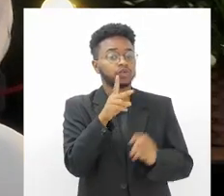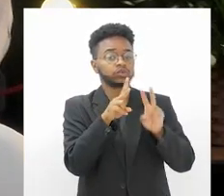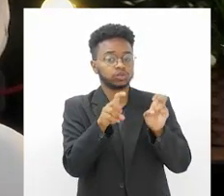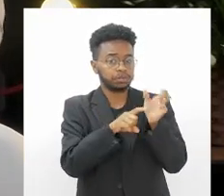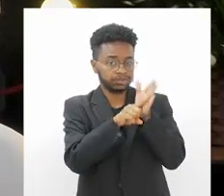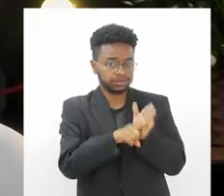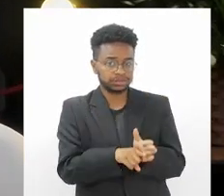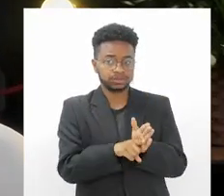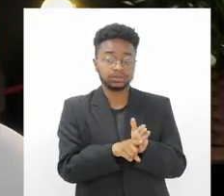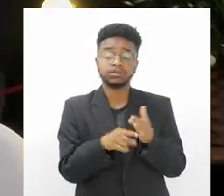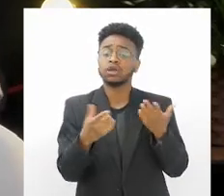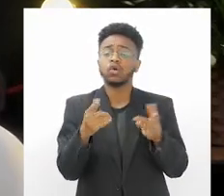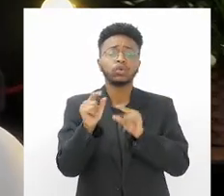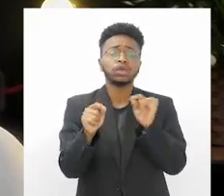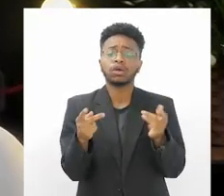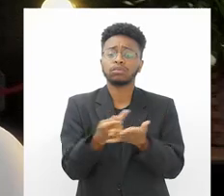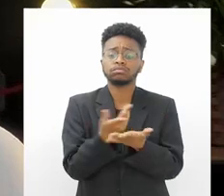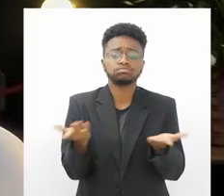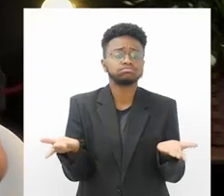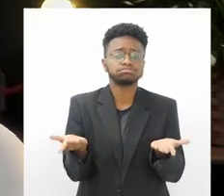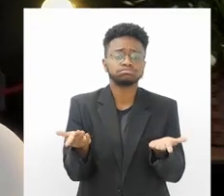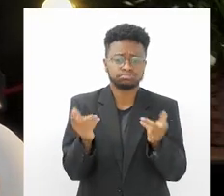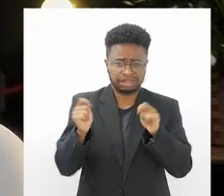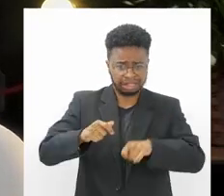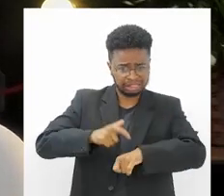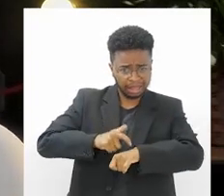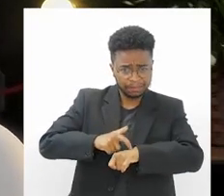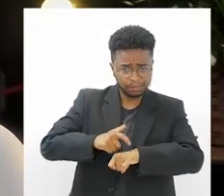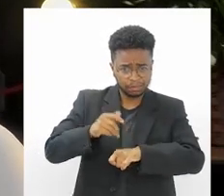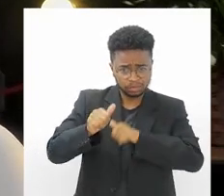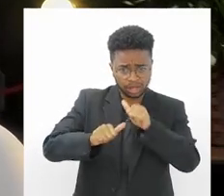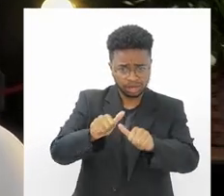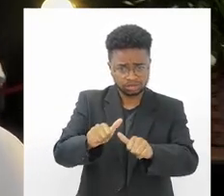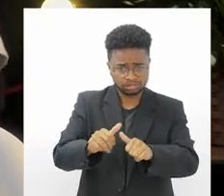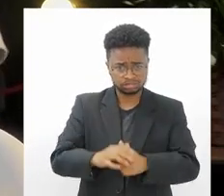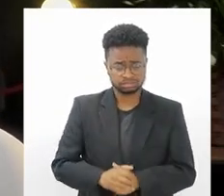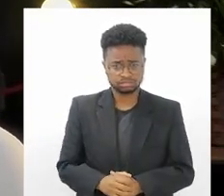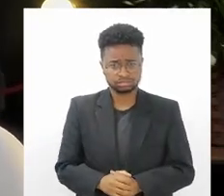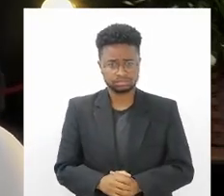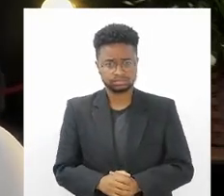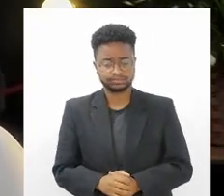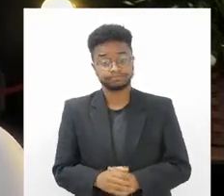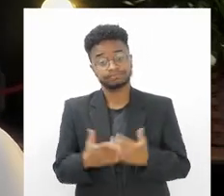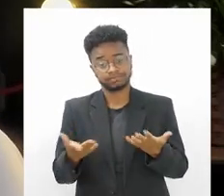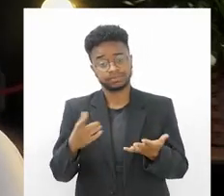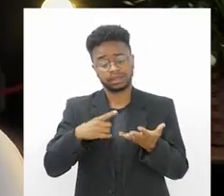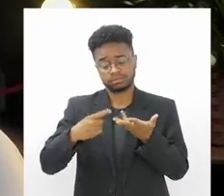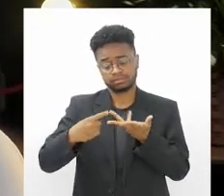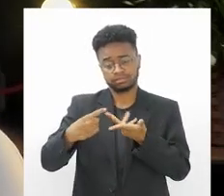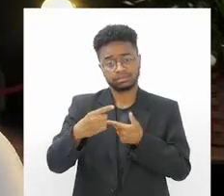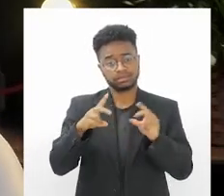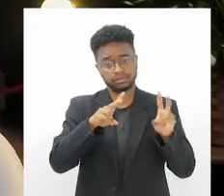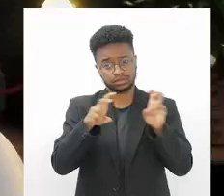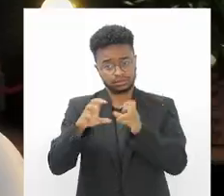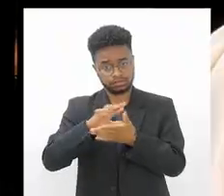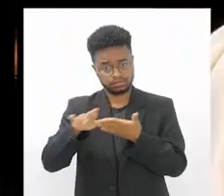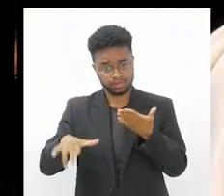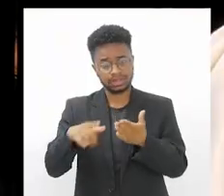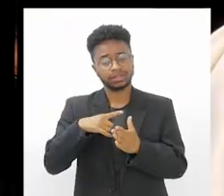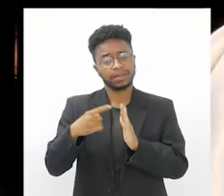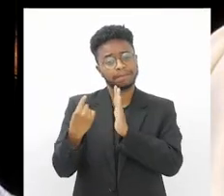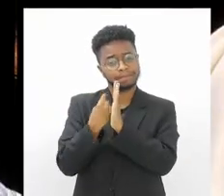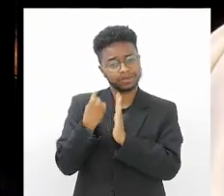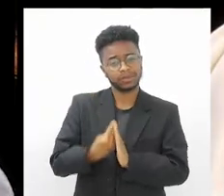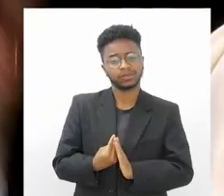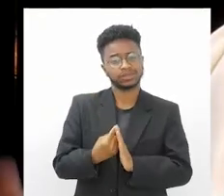falou de pesquisa. Sim. Será, o que está acontecendo? Dá tempo ainda de tentar mudar isso? Bom, são várias questões, né? É uma pergunta